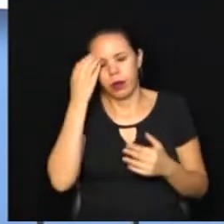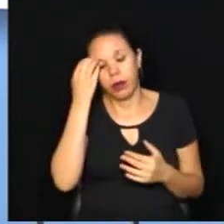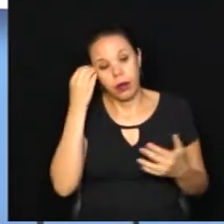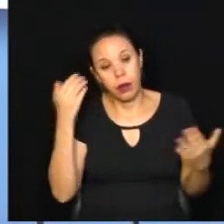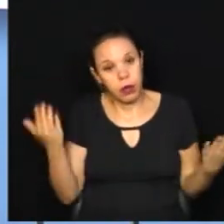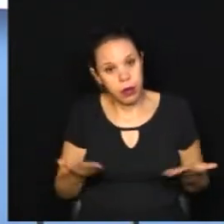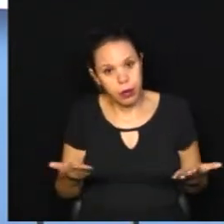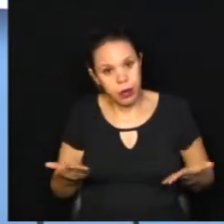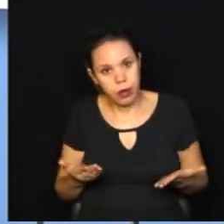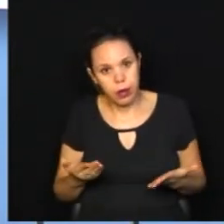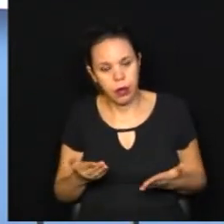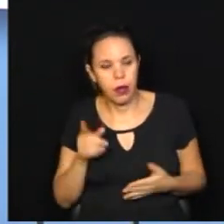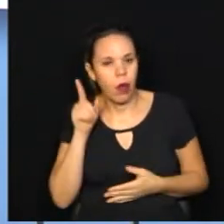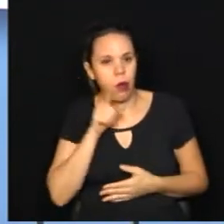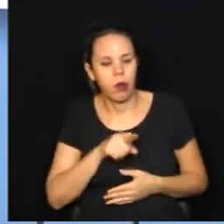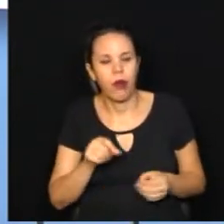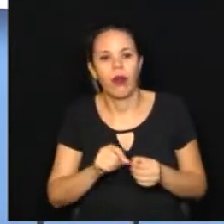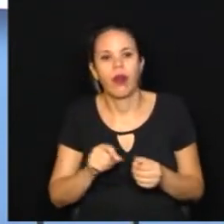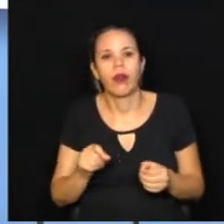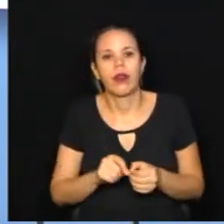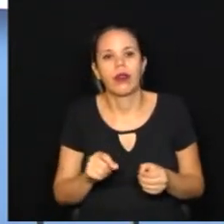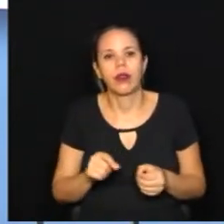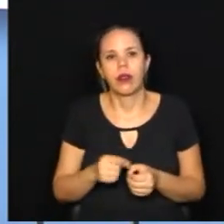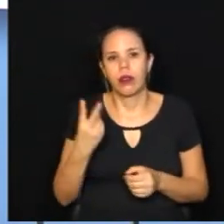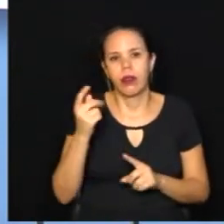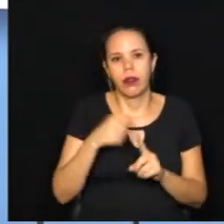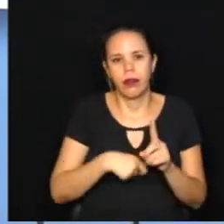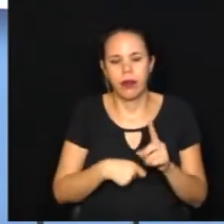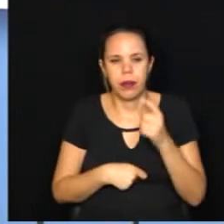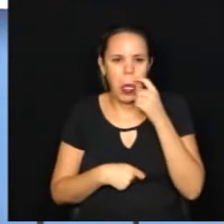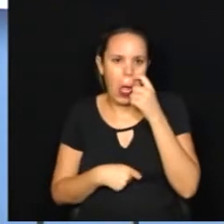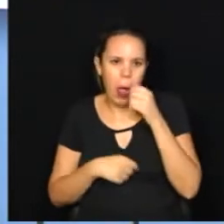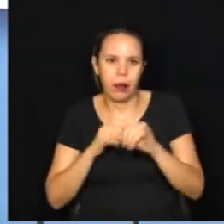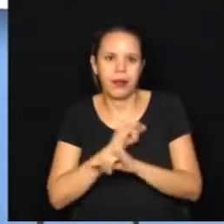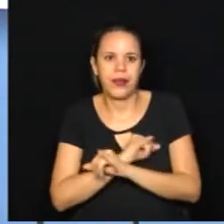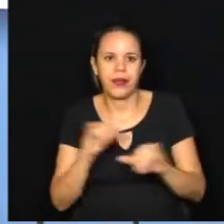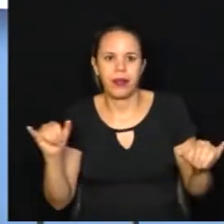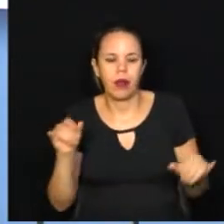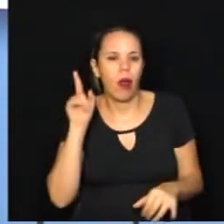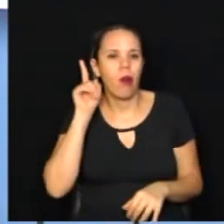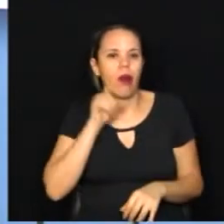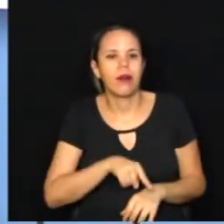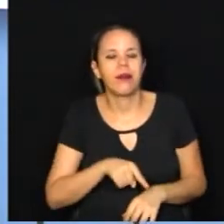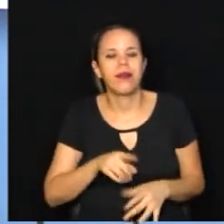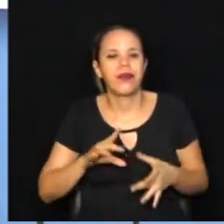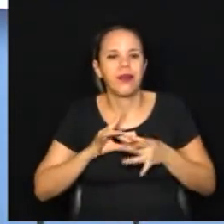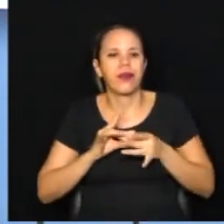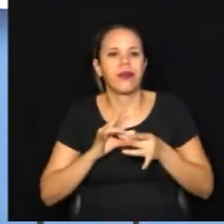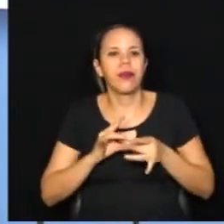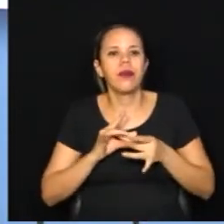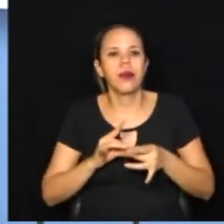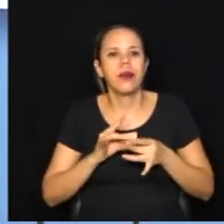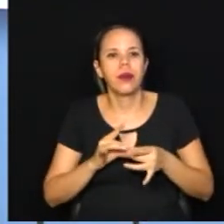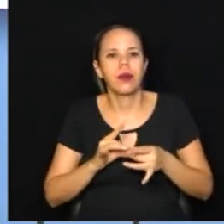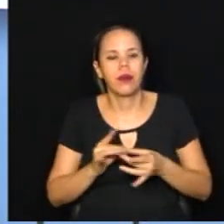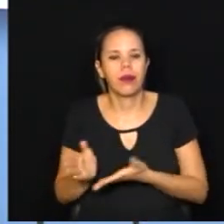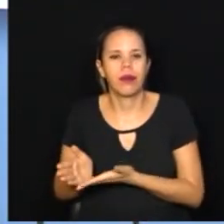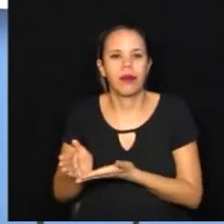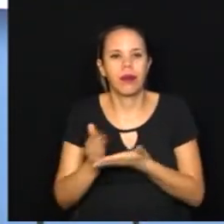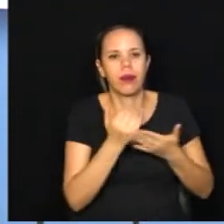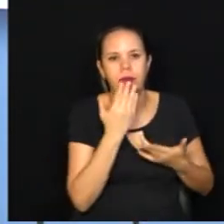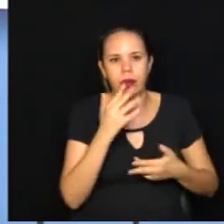pelo grupo CCR da Autoban, em parceria com o Instituto Bold. A iniciativa tem o objetivo de recrutar jovens de